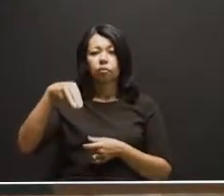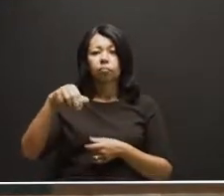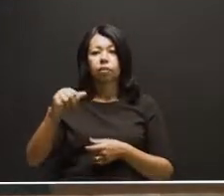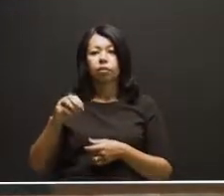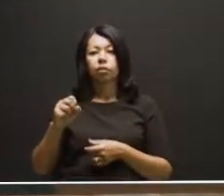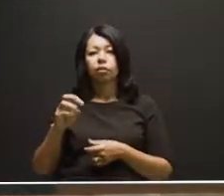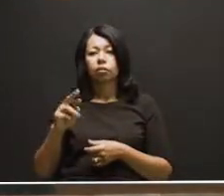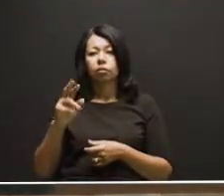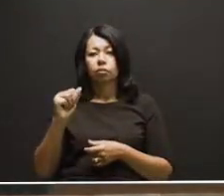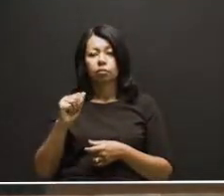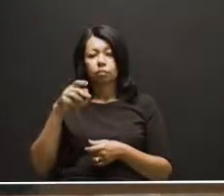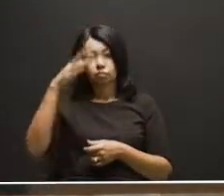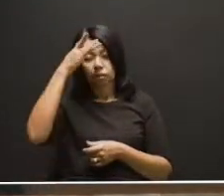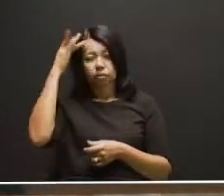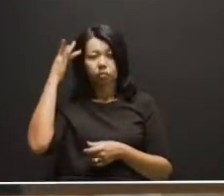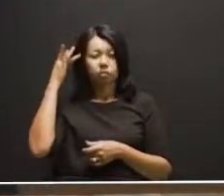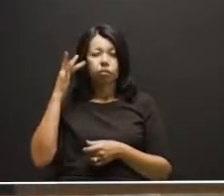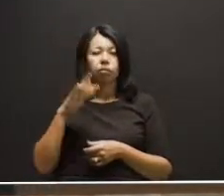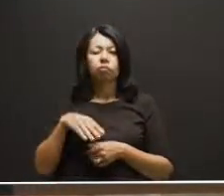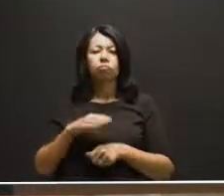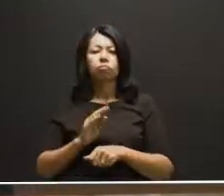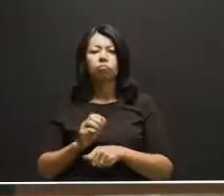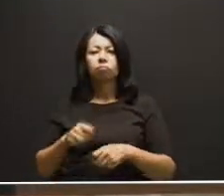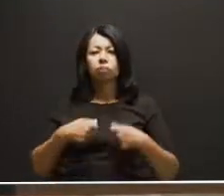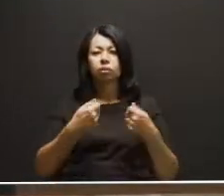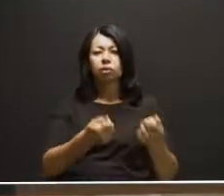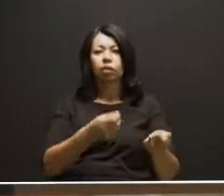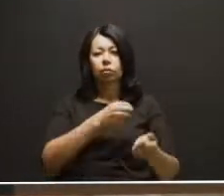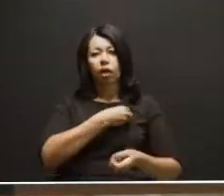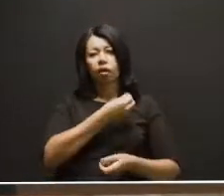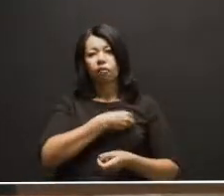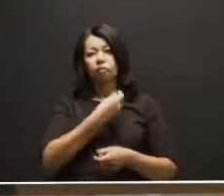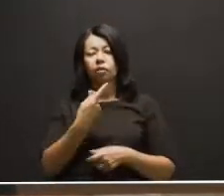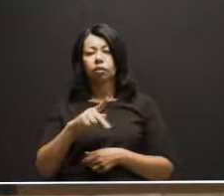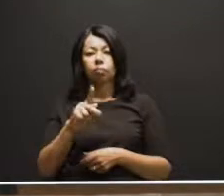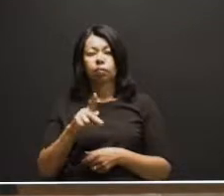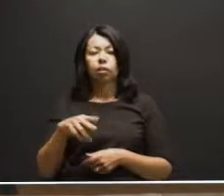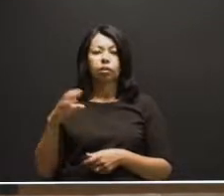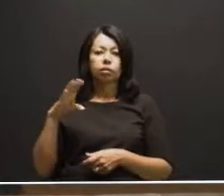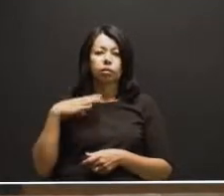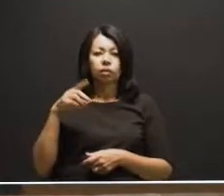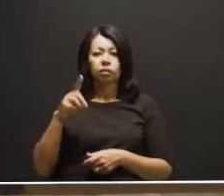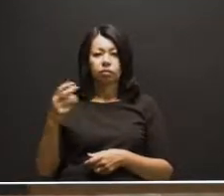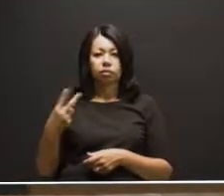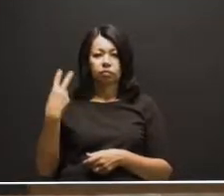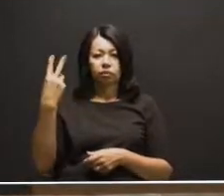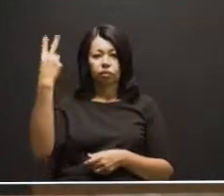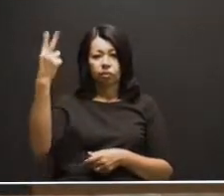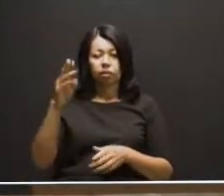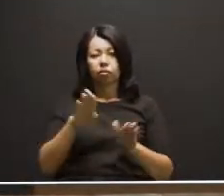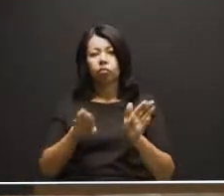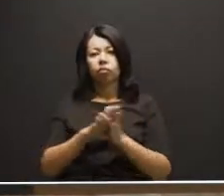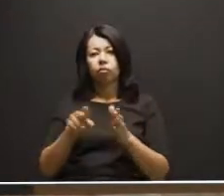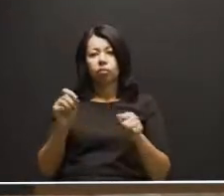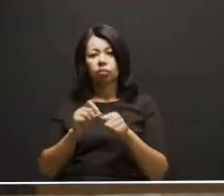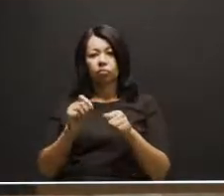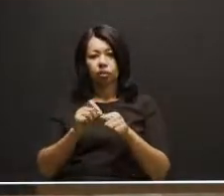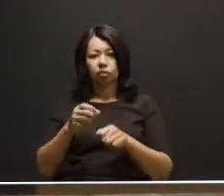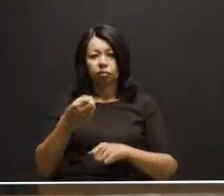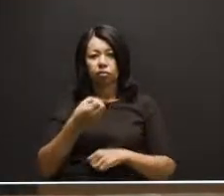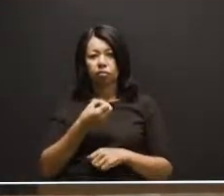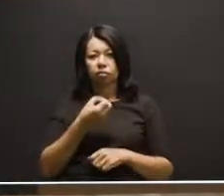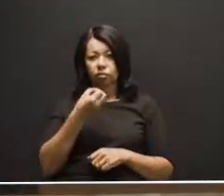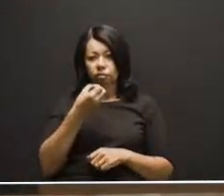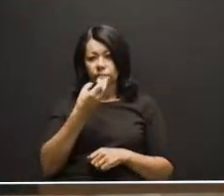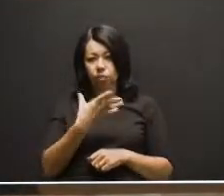que têm dedicado a sua vida para uma cidade para a cidade ser valorizada e tudo tudo que a gente faz de bom é